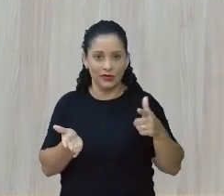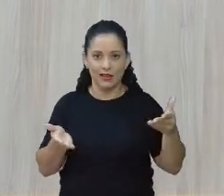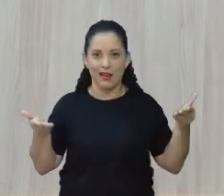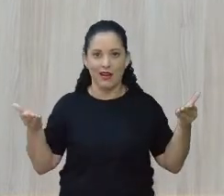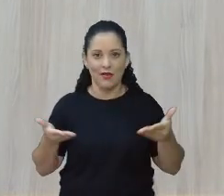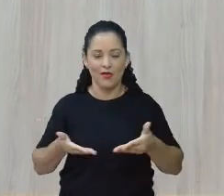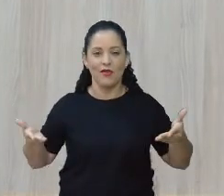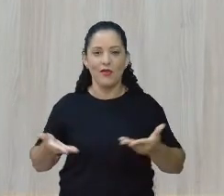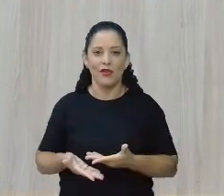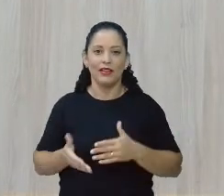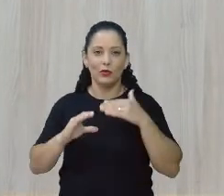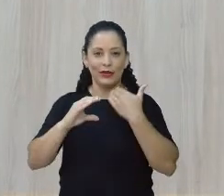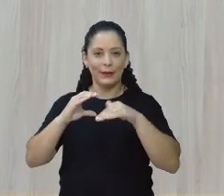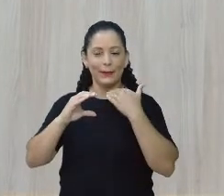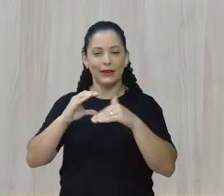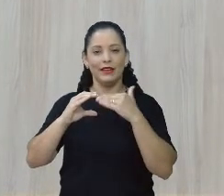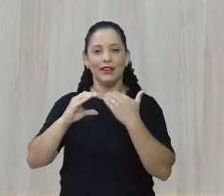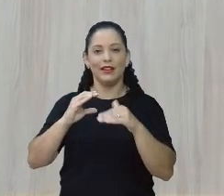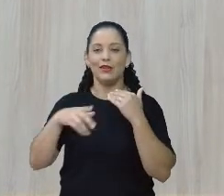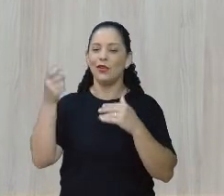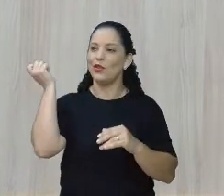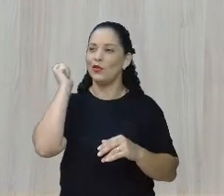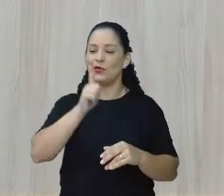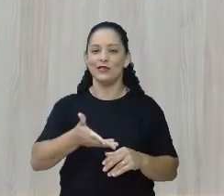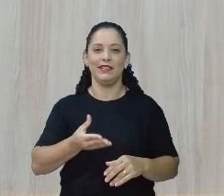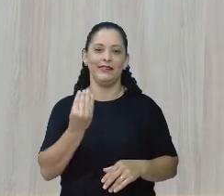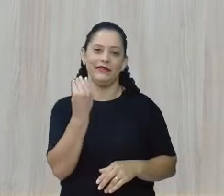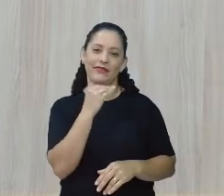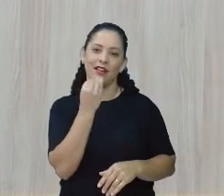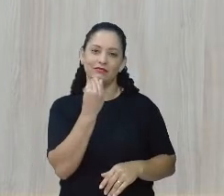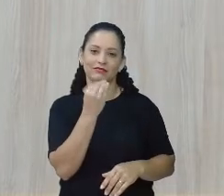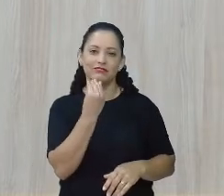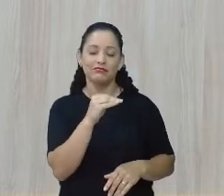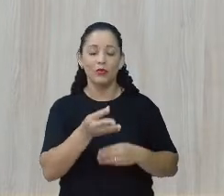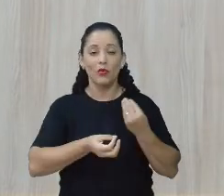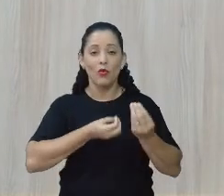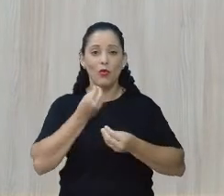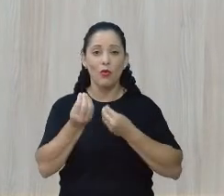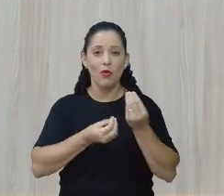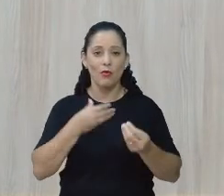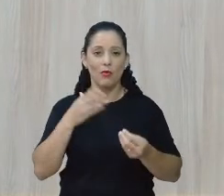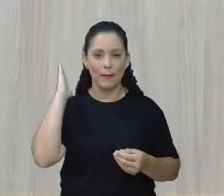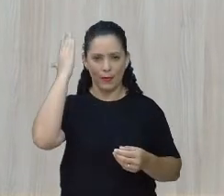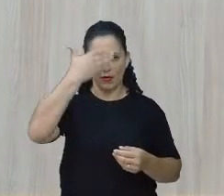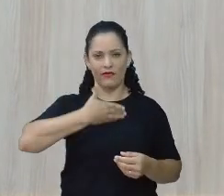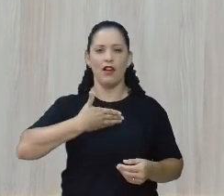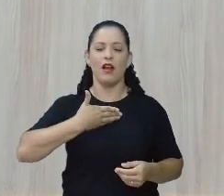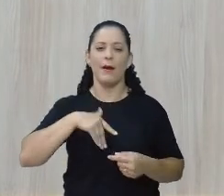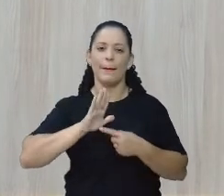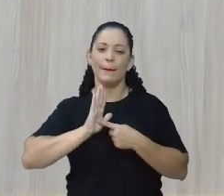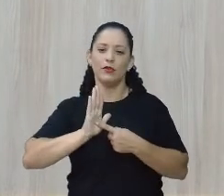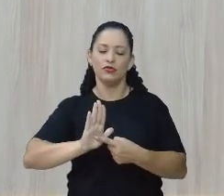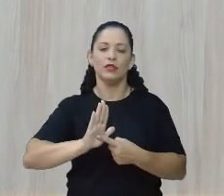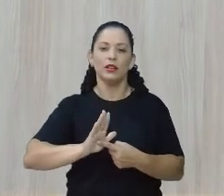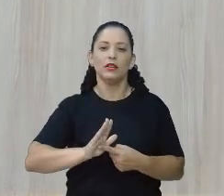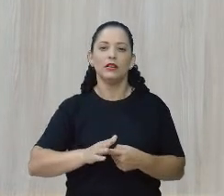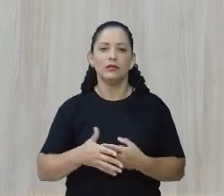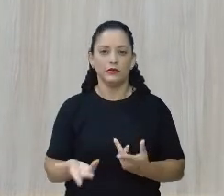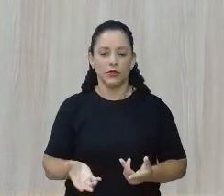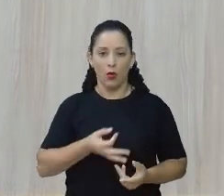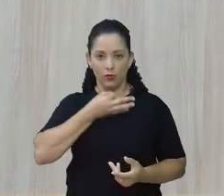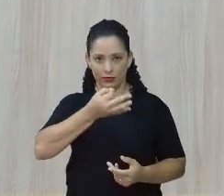agora, no e-mail, a gente consegue outras formas de provar o nosso ponto de vista, né, de provar o nosso